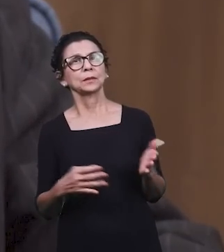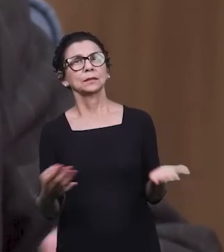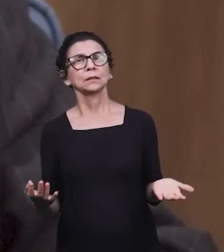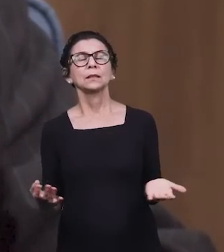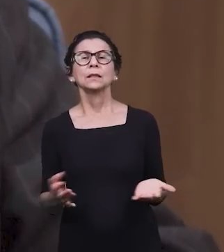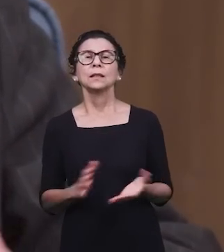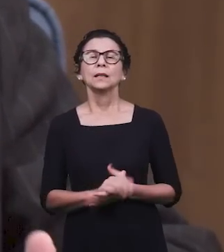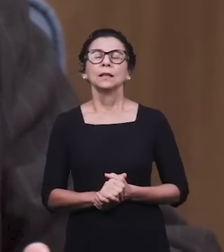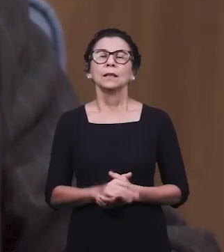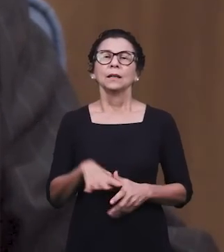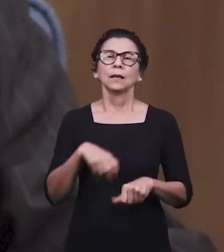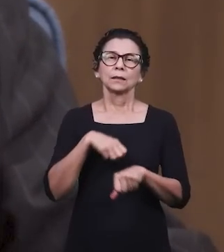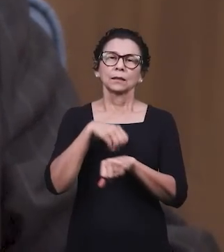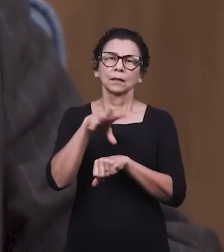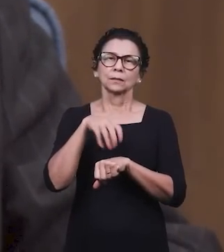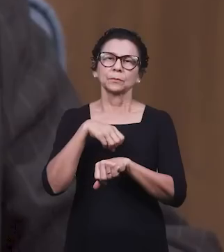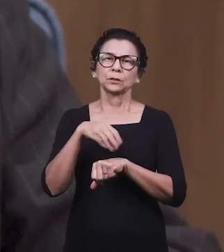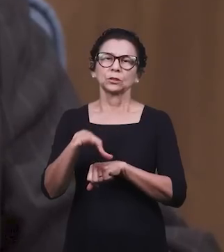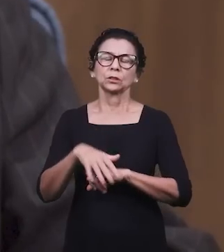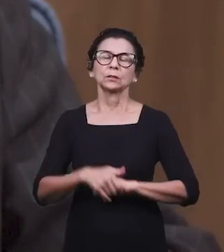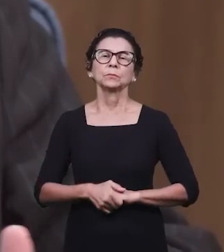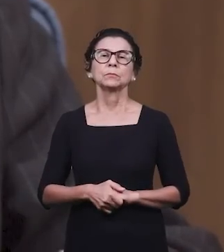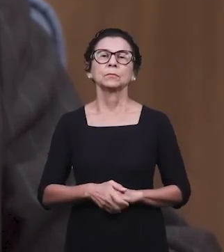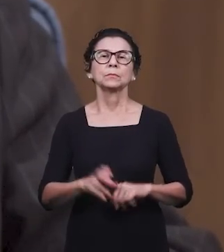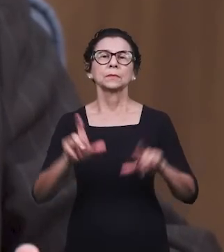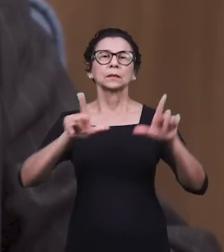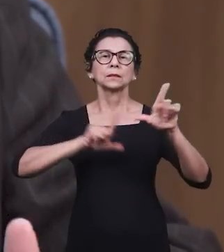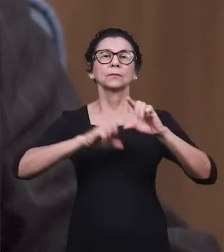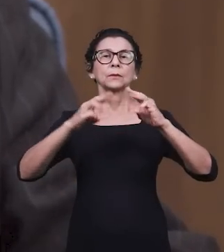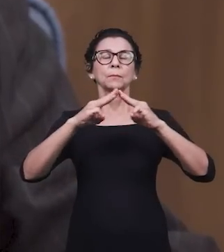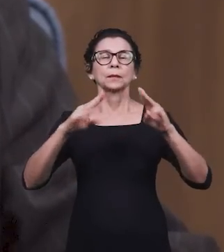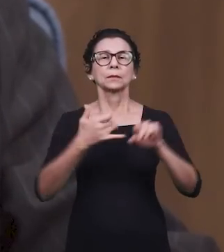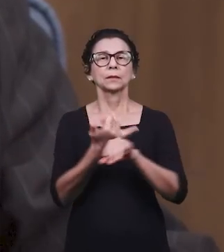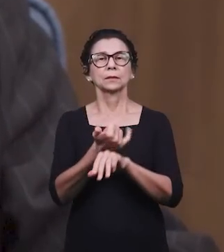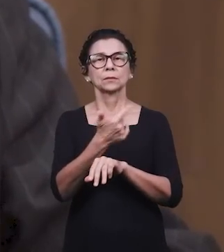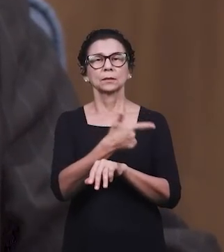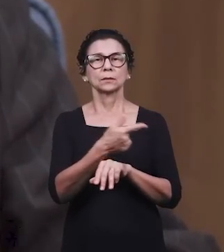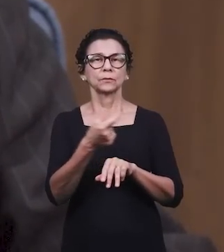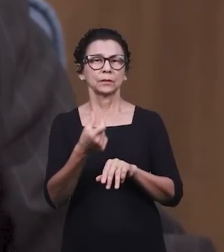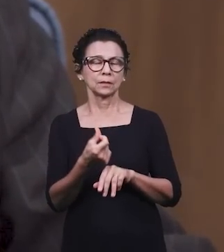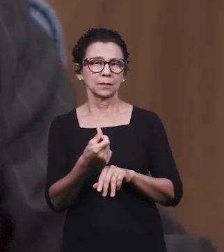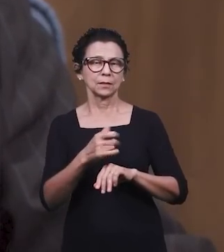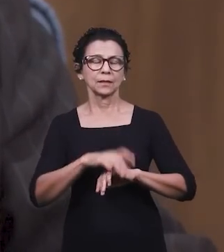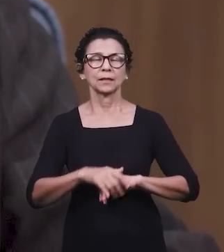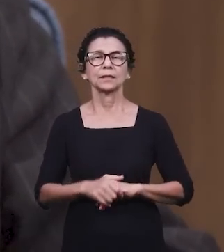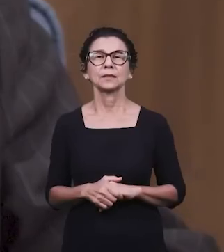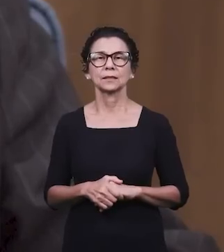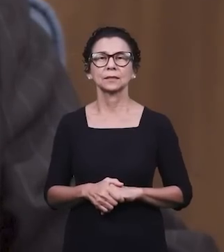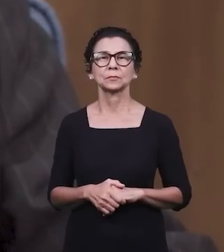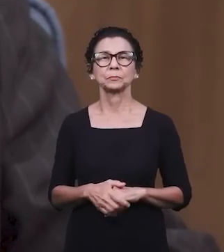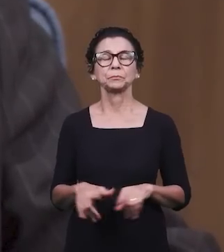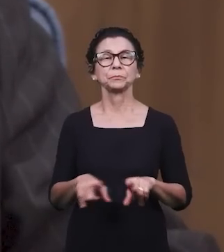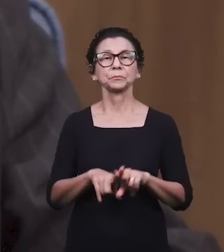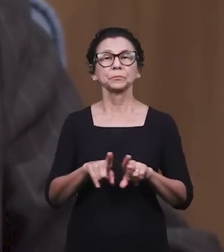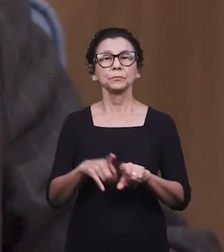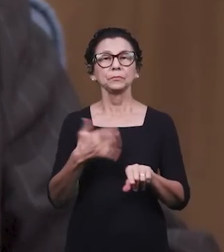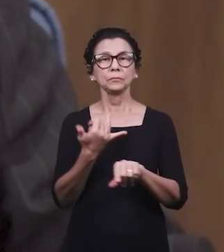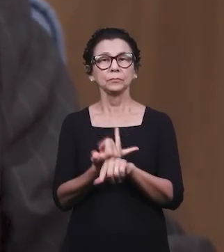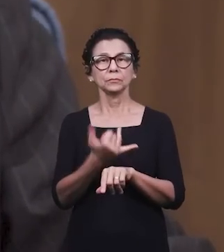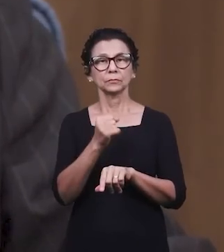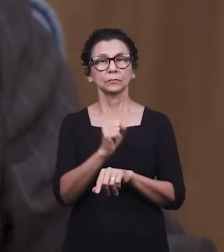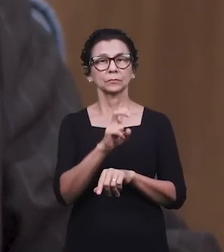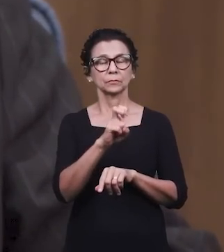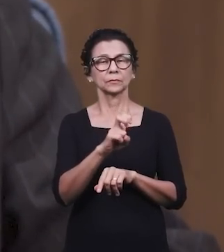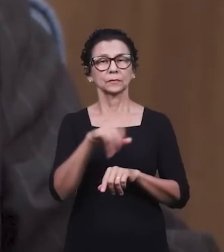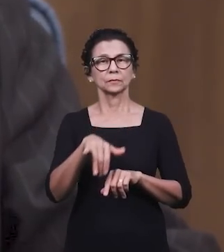é transmitido também pela TV Manaim, canal 126 da Embratel, e 85 da Sky